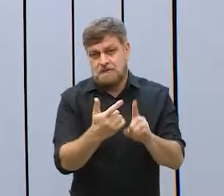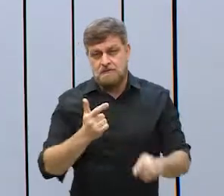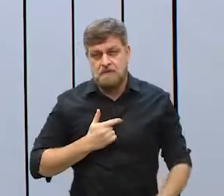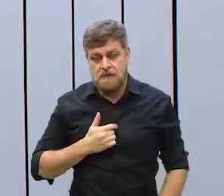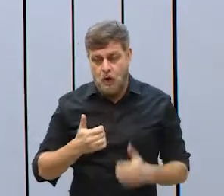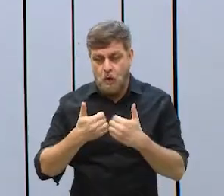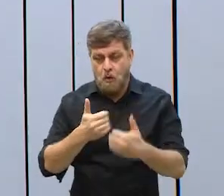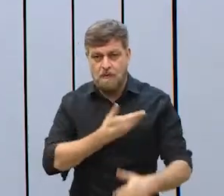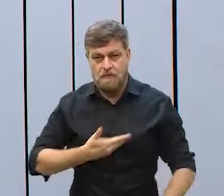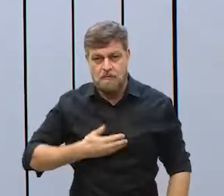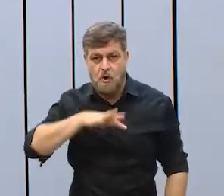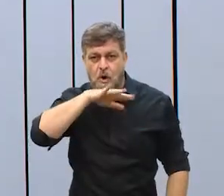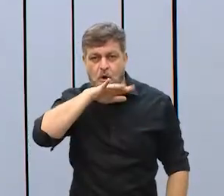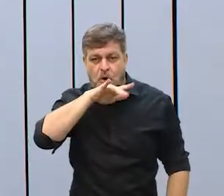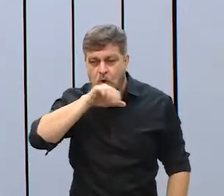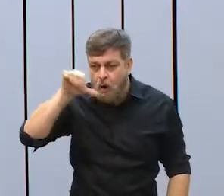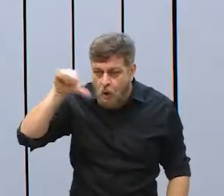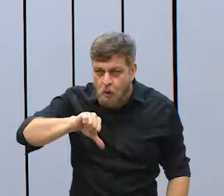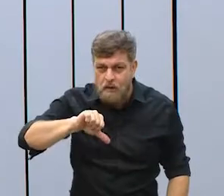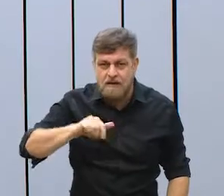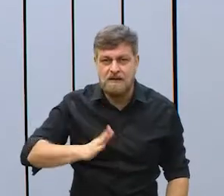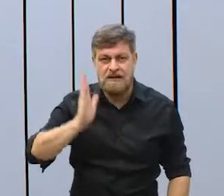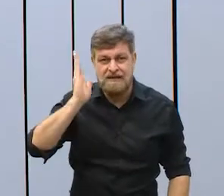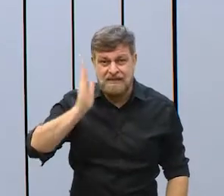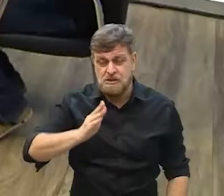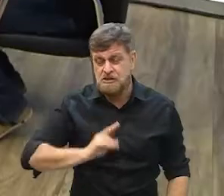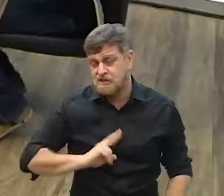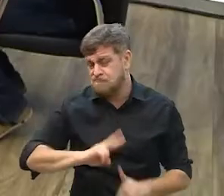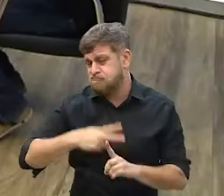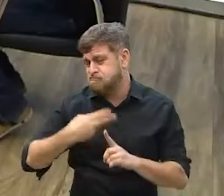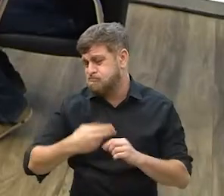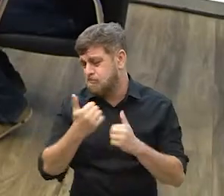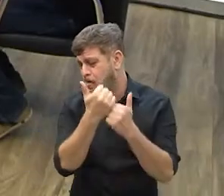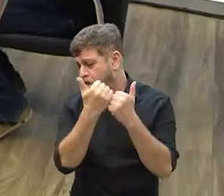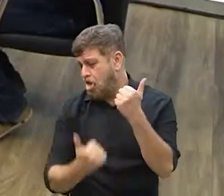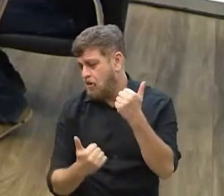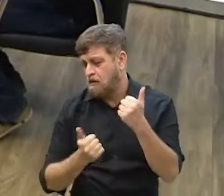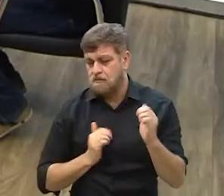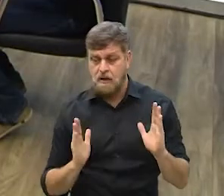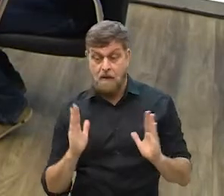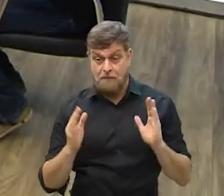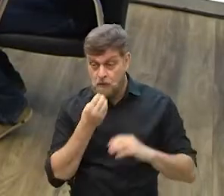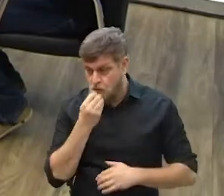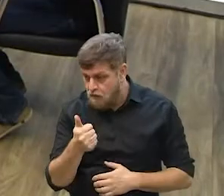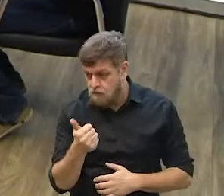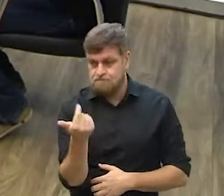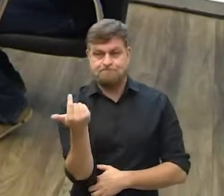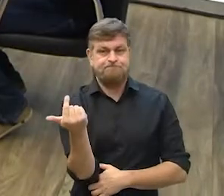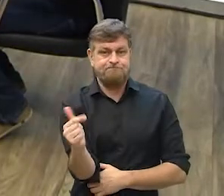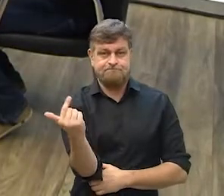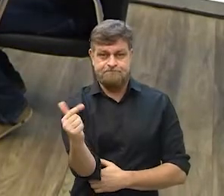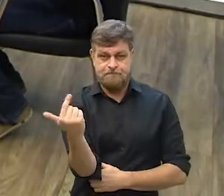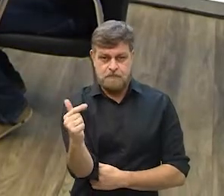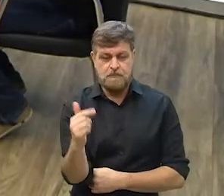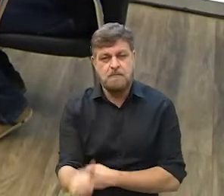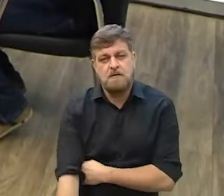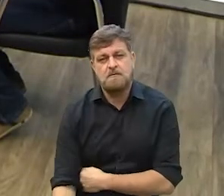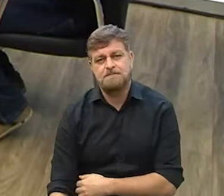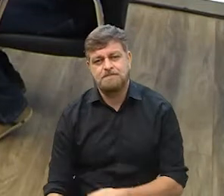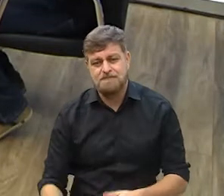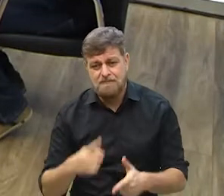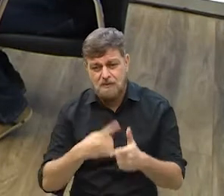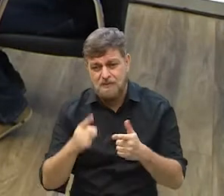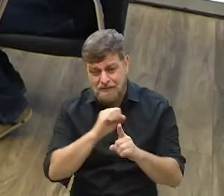transporte ruim, por incrível que pareça, ele já era pior ainda. Não teve um período bom. Só que a questão